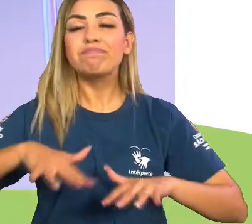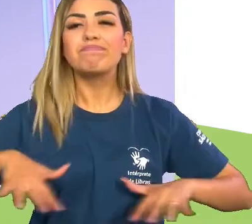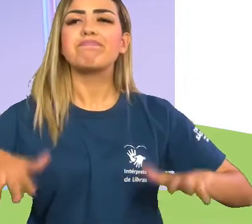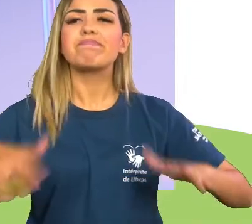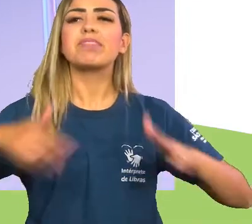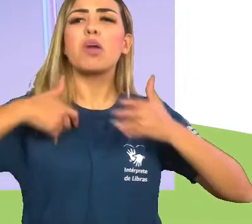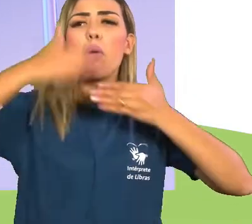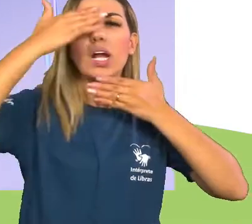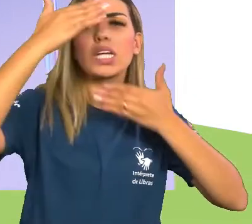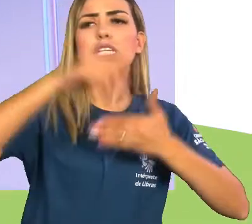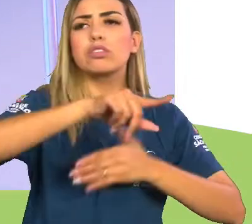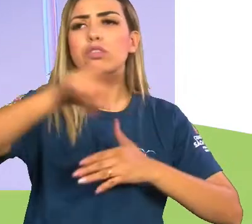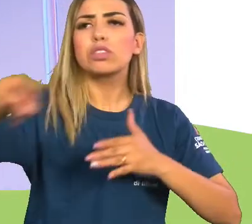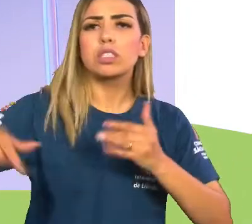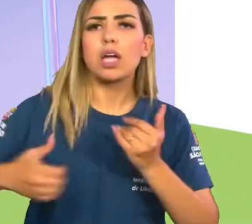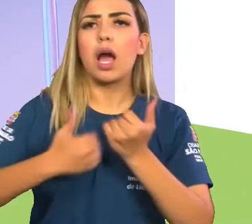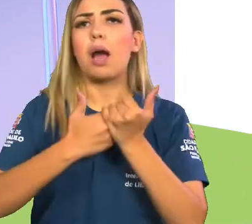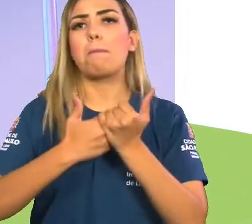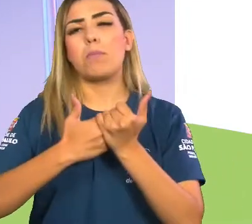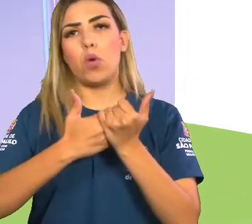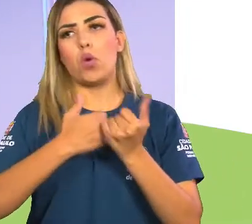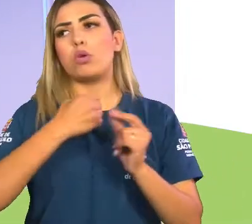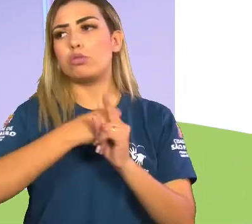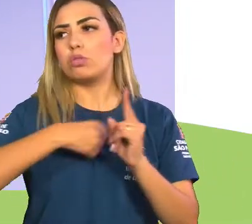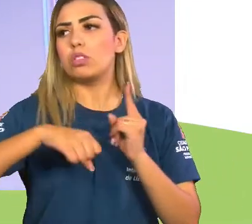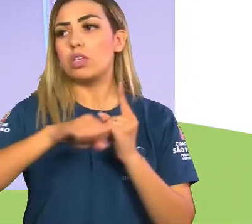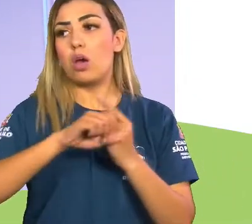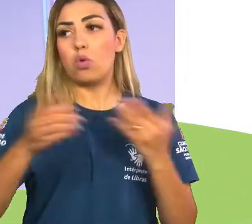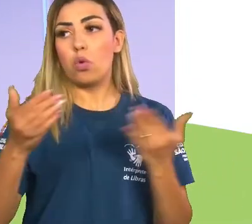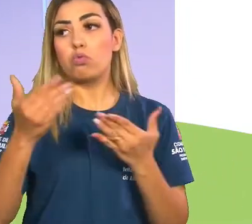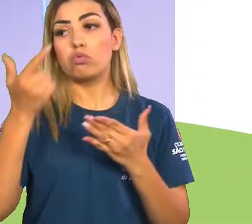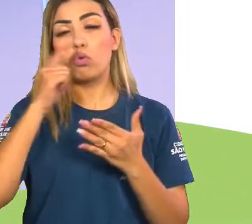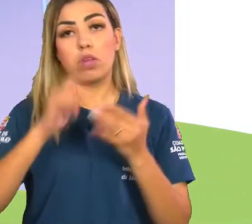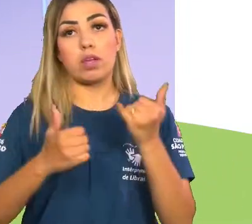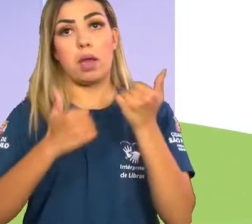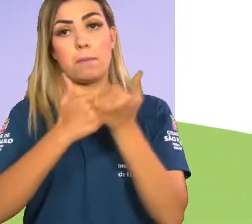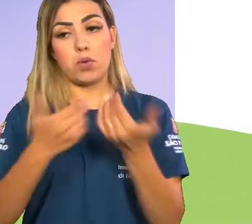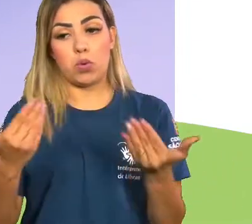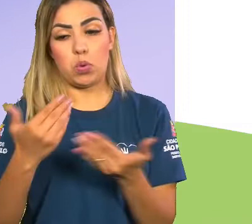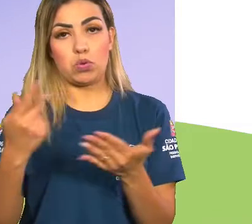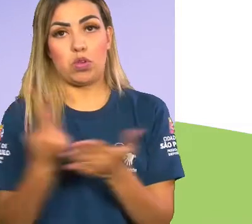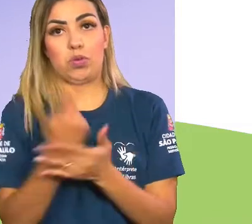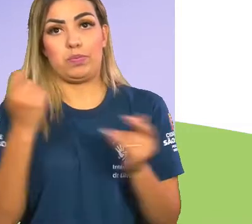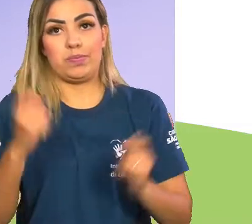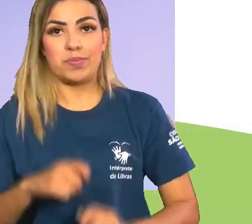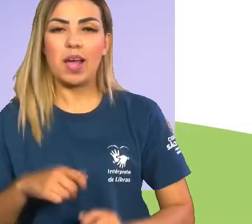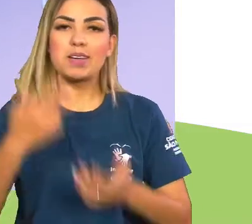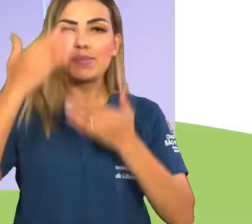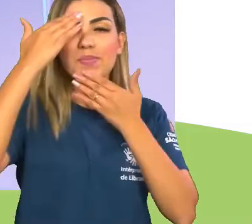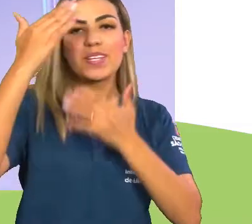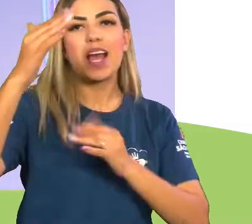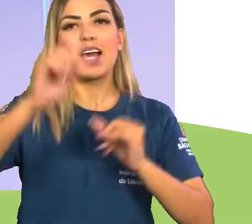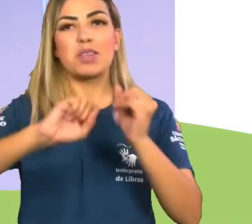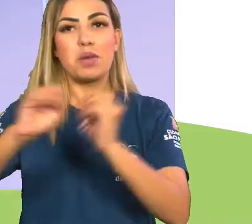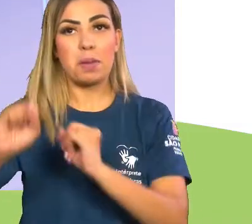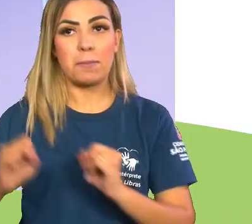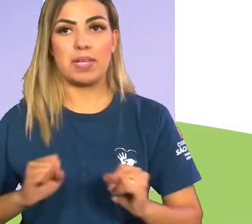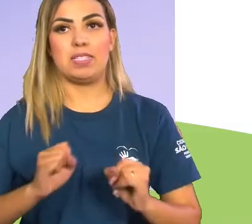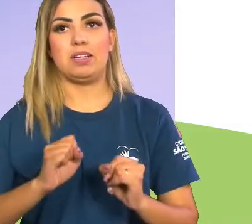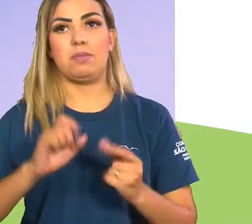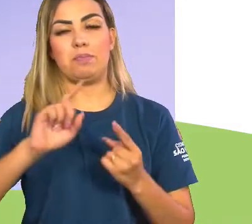apoiador social que tornou possível a realização desse evento. O nosso muito obrigado às seguintes empresas: